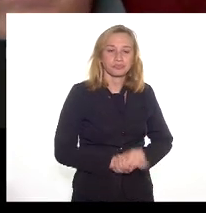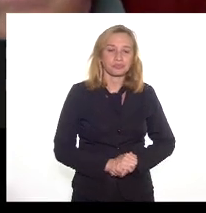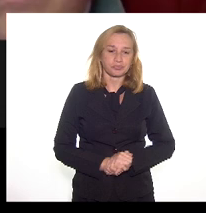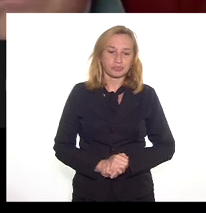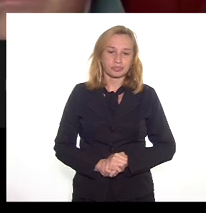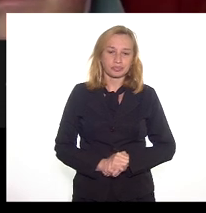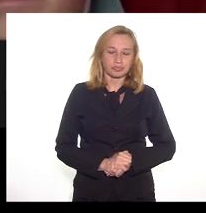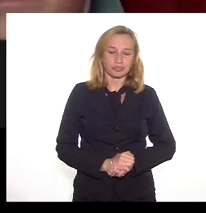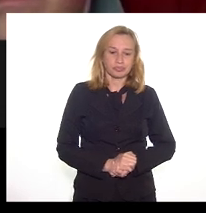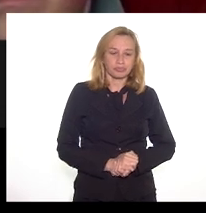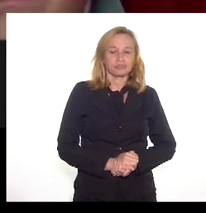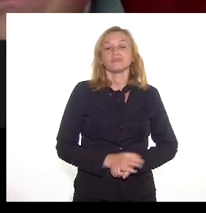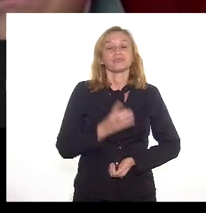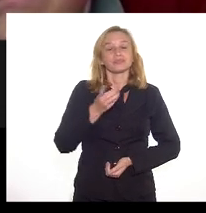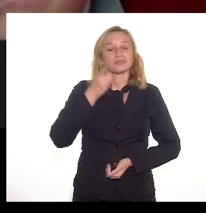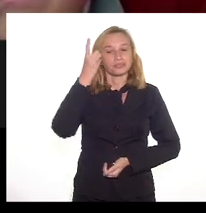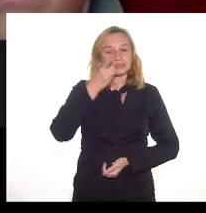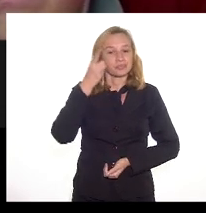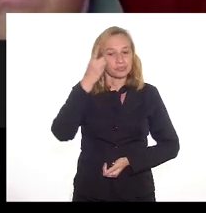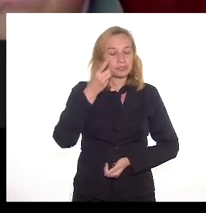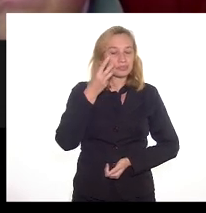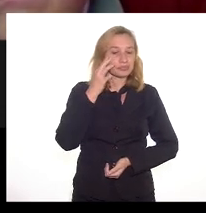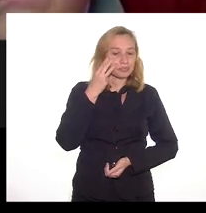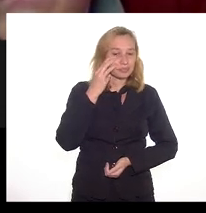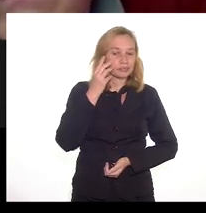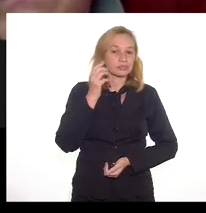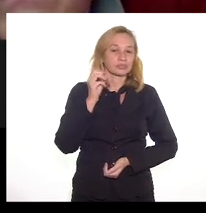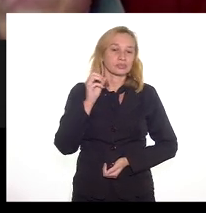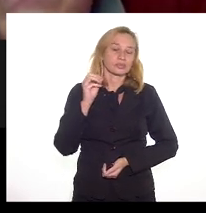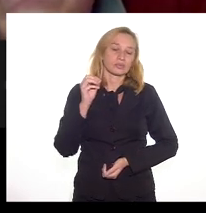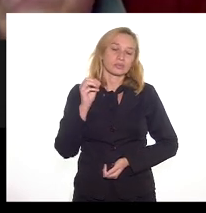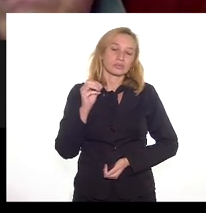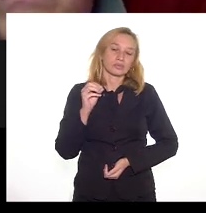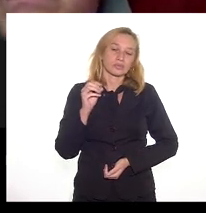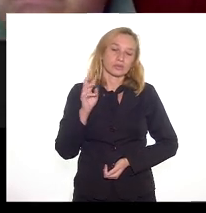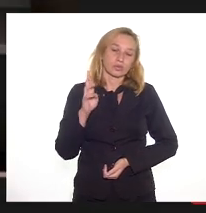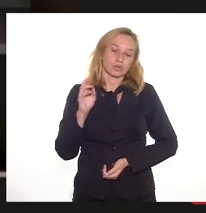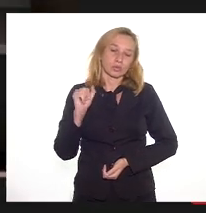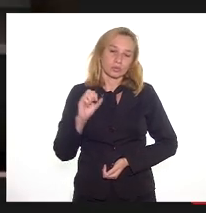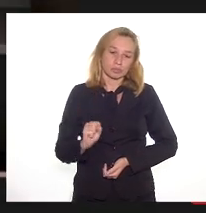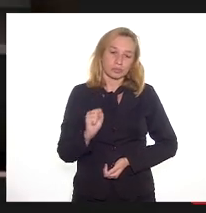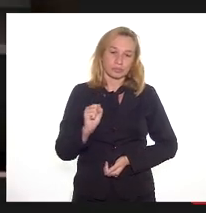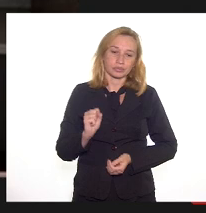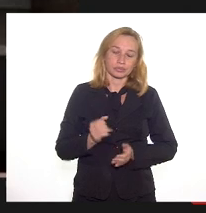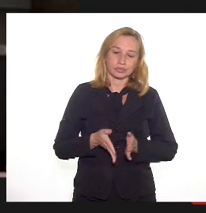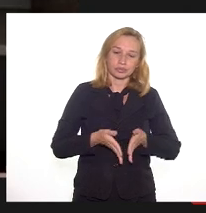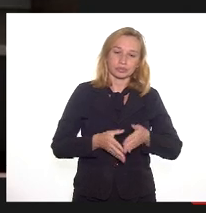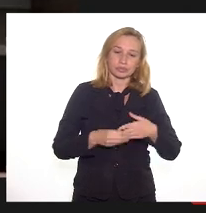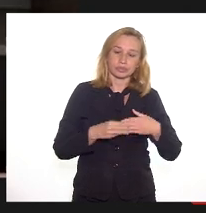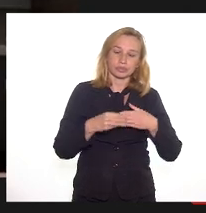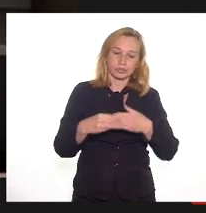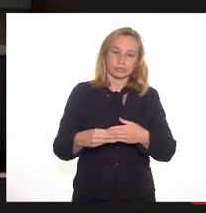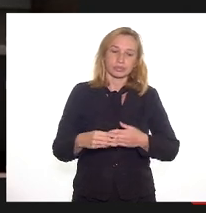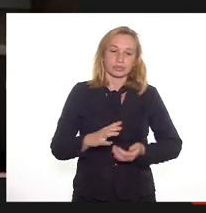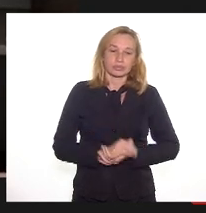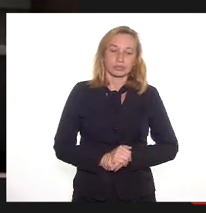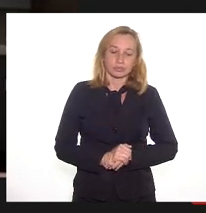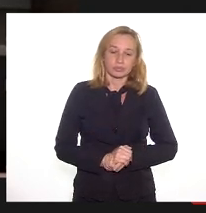vou aqui, deputado Valdec, deputado Bom Tempo, fazer aqui um encaminhamento, porque